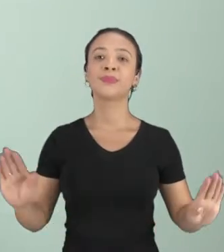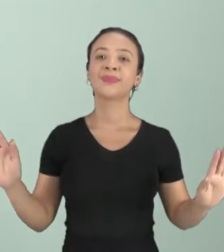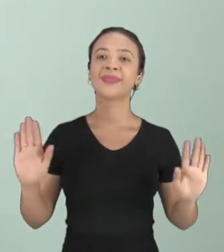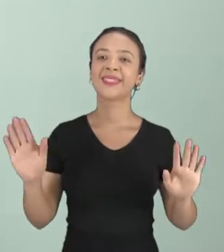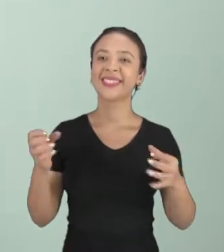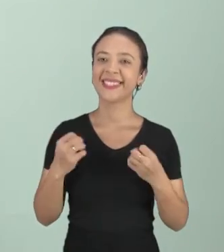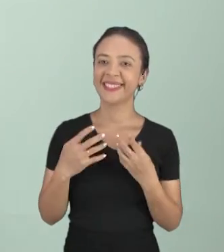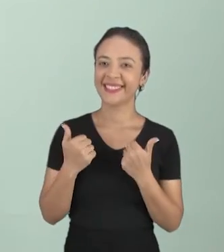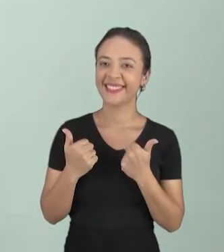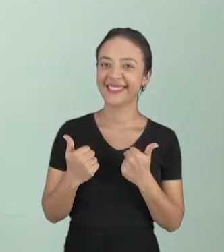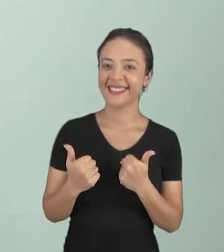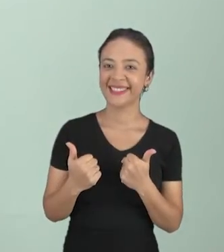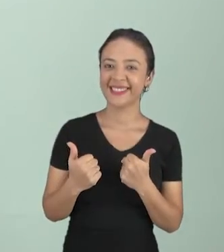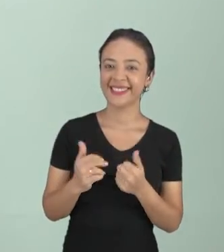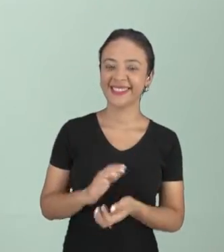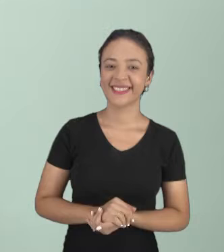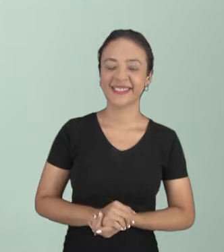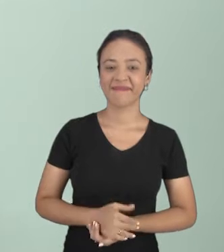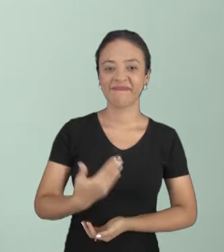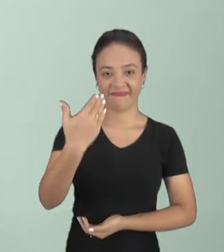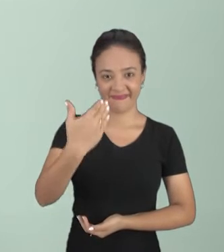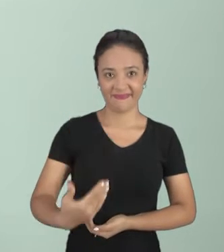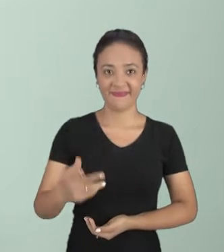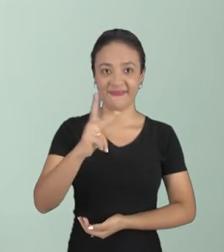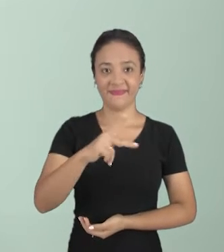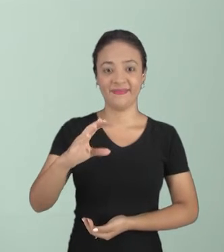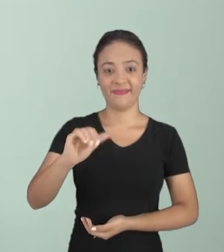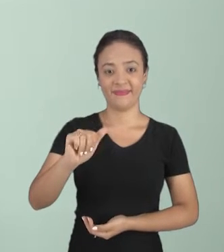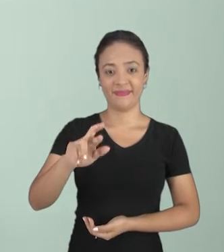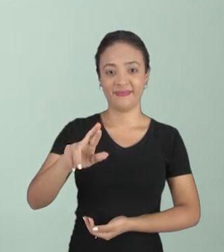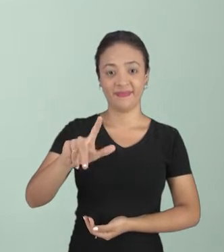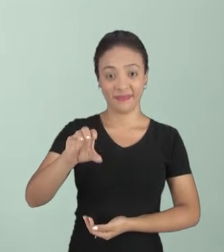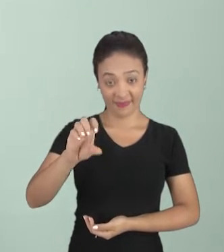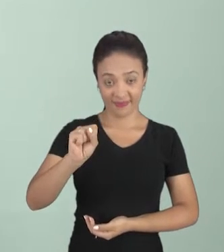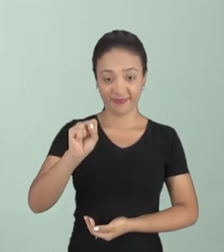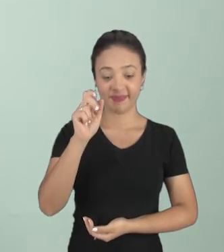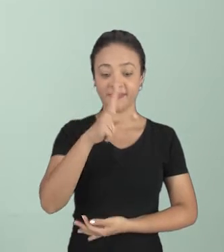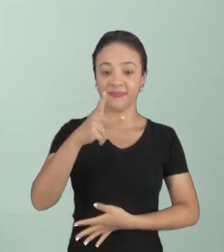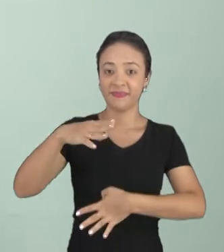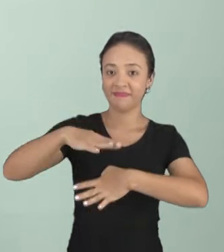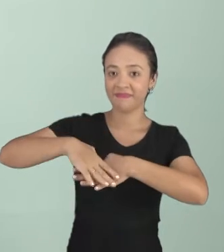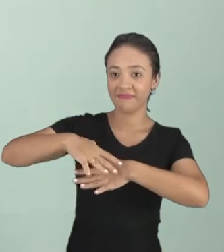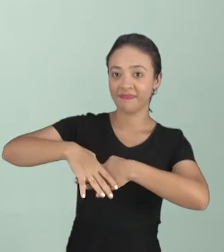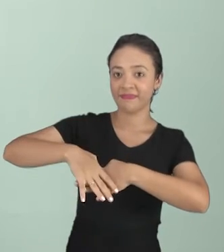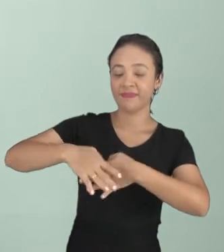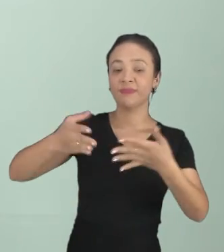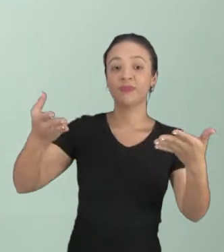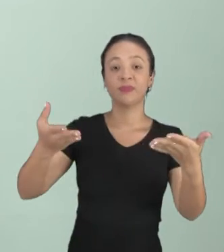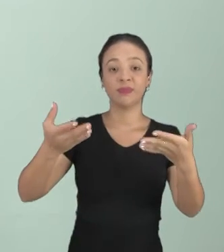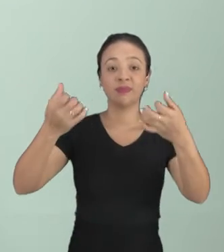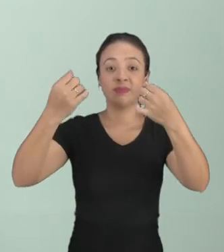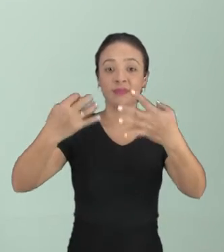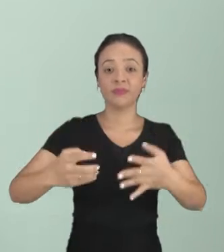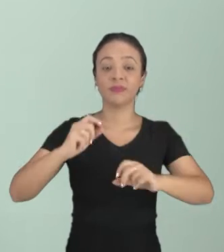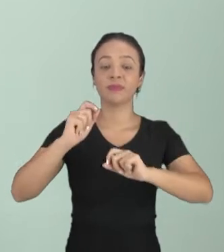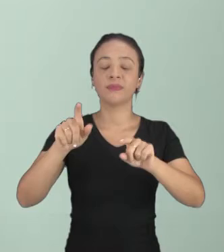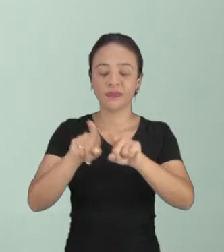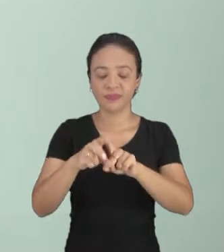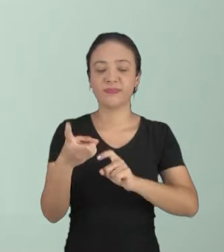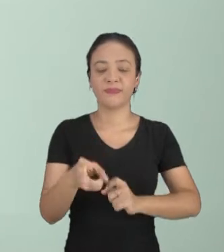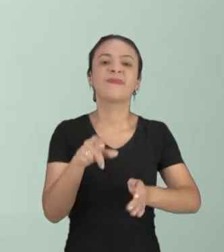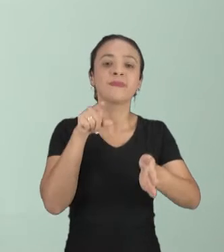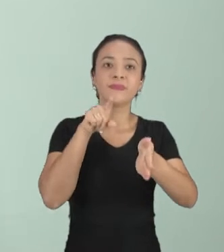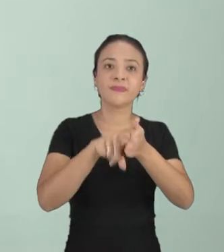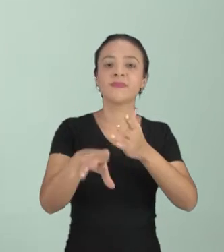Olá, tudo bom? Eu me chamo Carlos, sou professor de matemática e hoje nós vamos falar sobre questões de